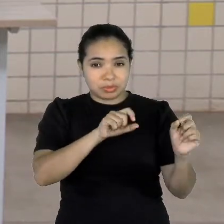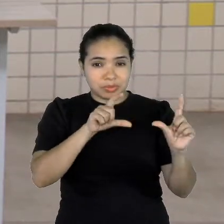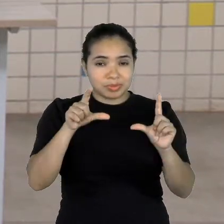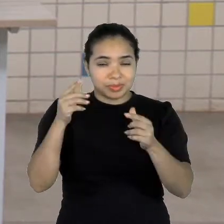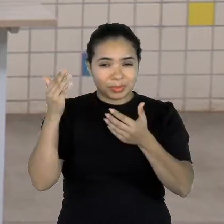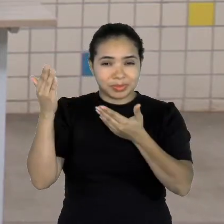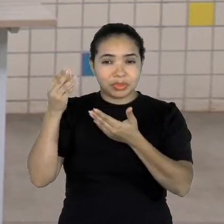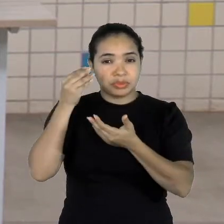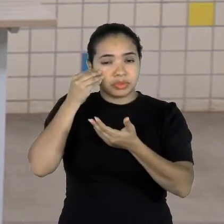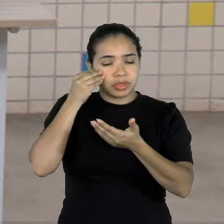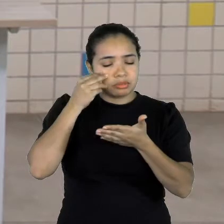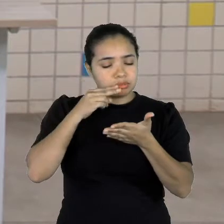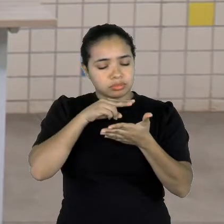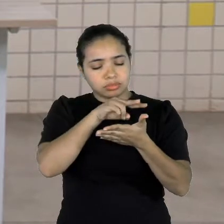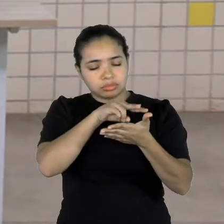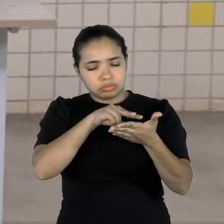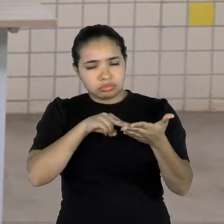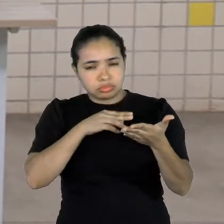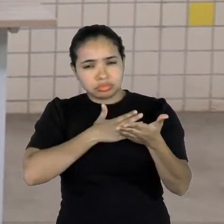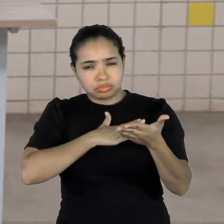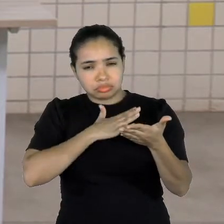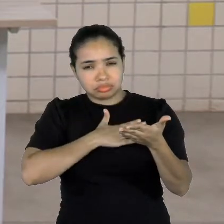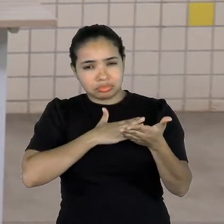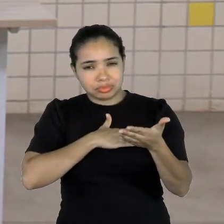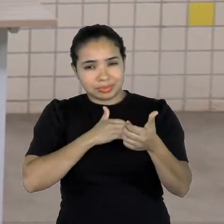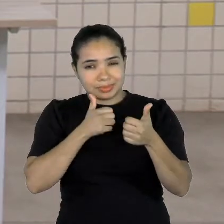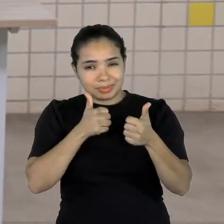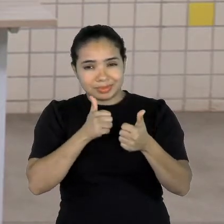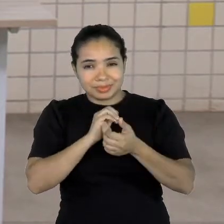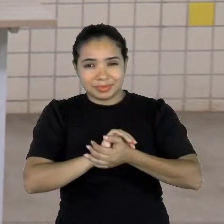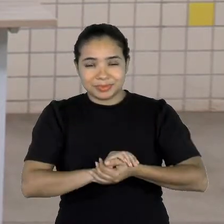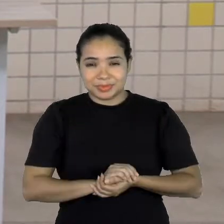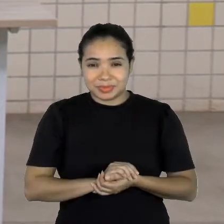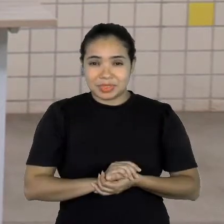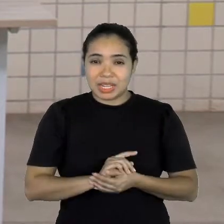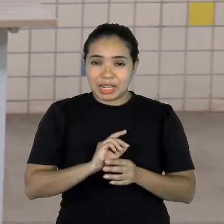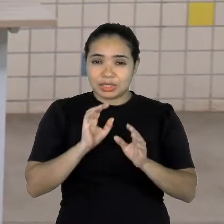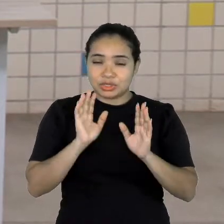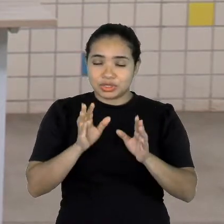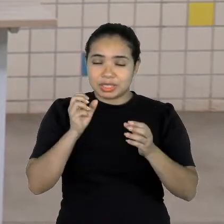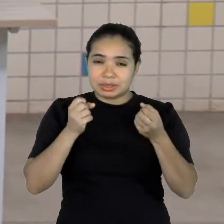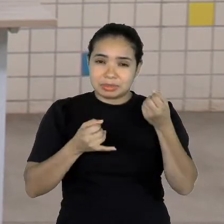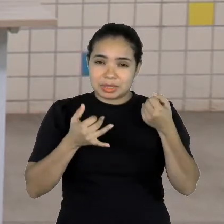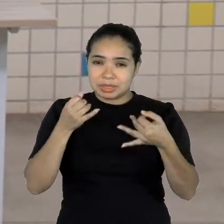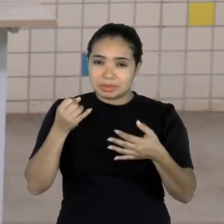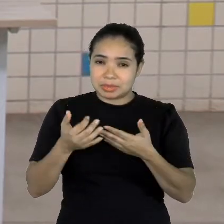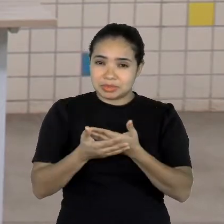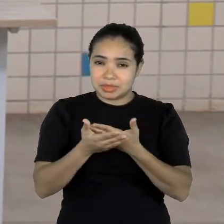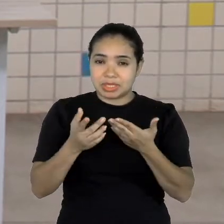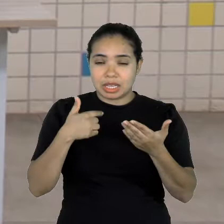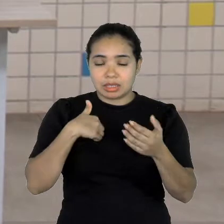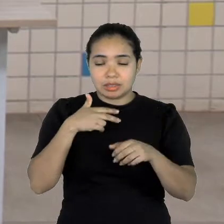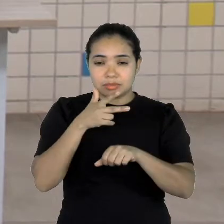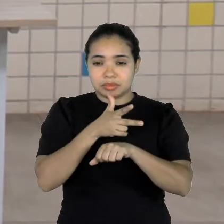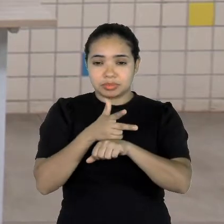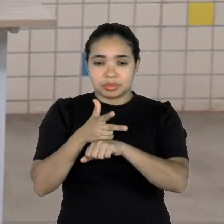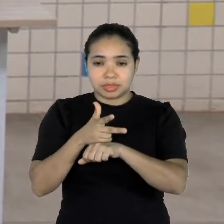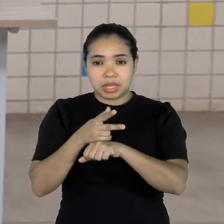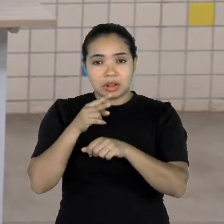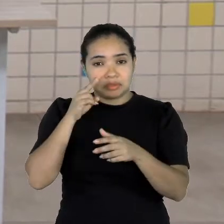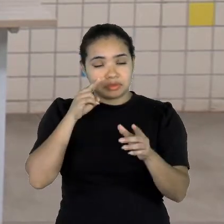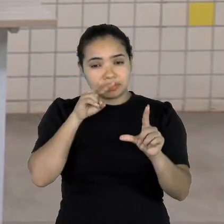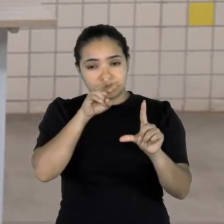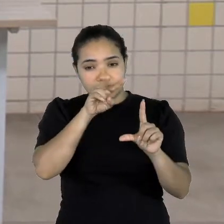vou tentar ler pausadamente. Como eu falei para vocês, de vez em quando aqui eu estou gravando aí, de repente eu vejo só